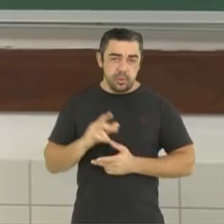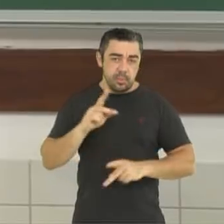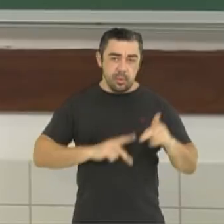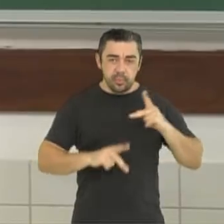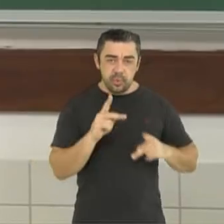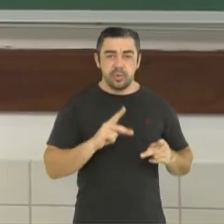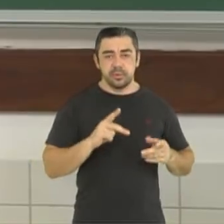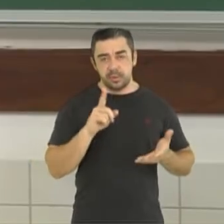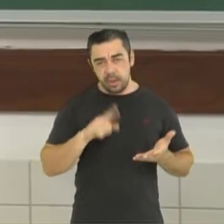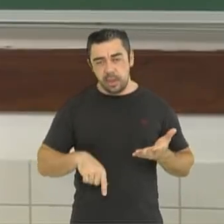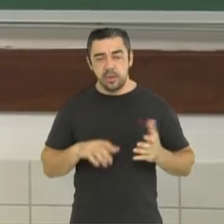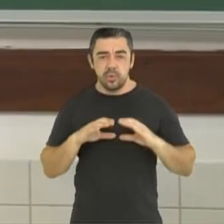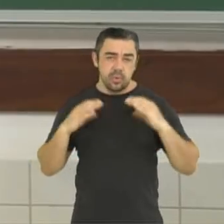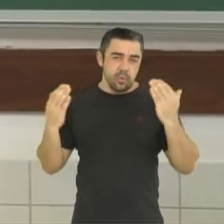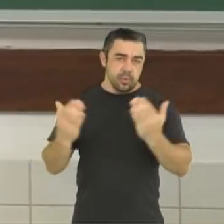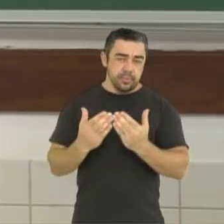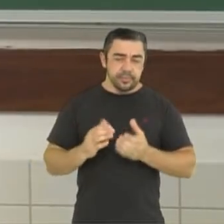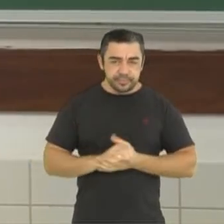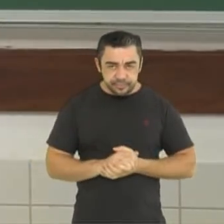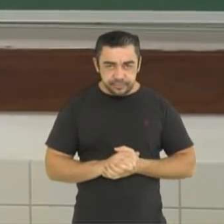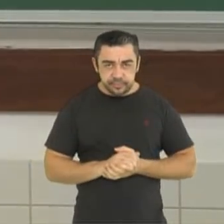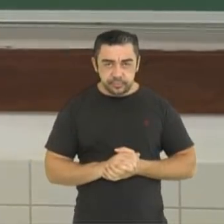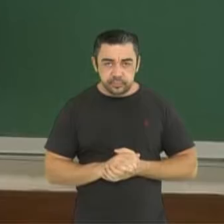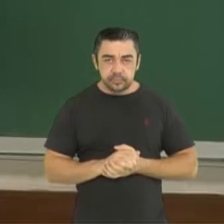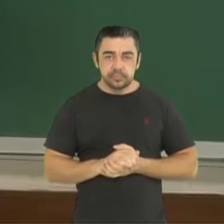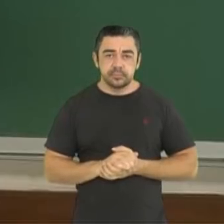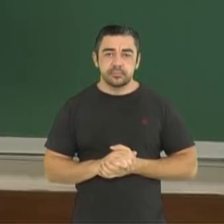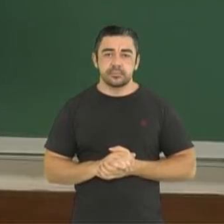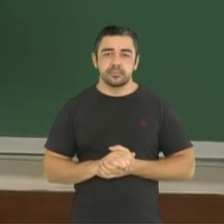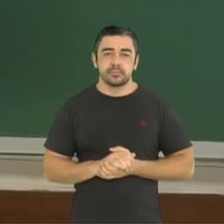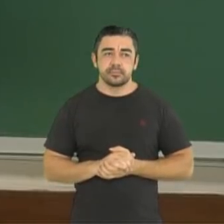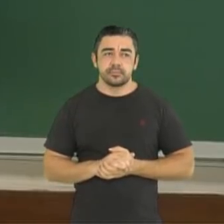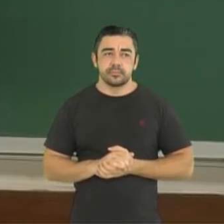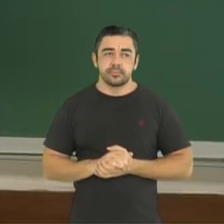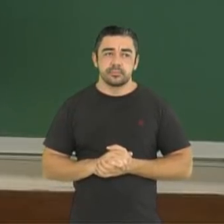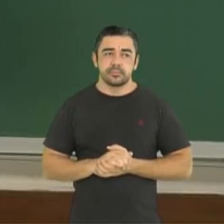toda a comunidade, toda a nação.